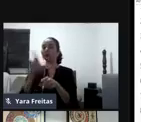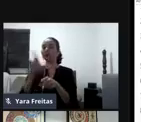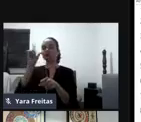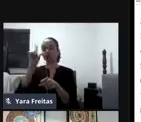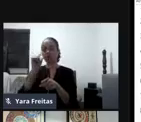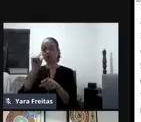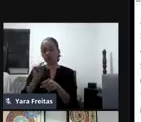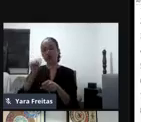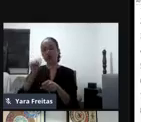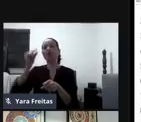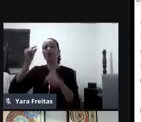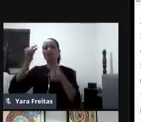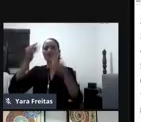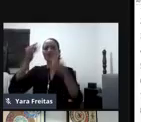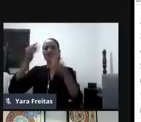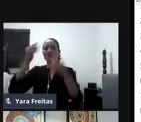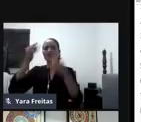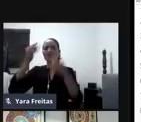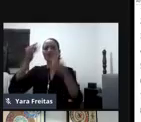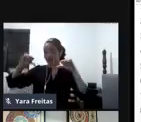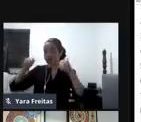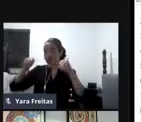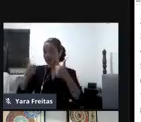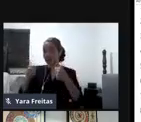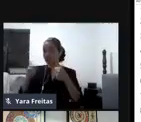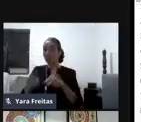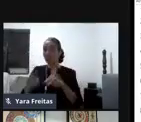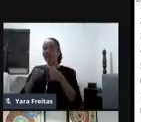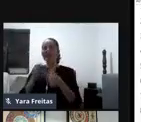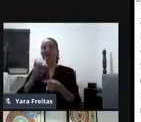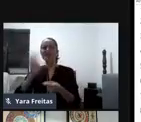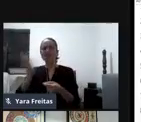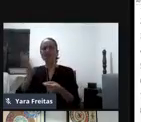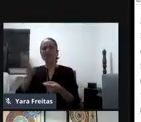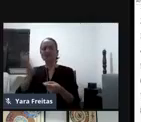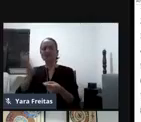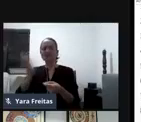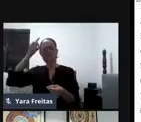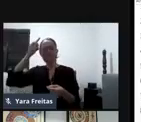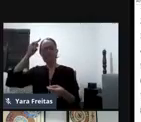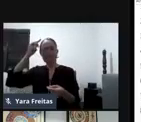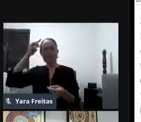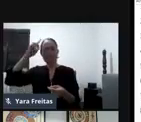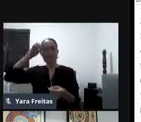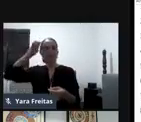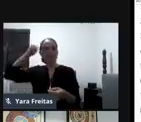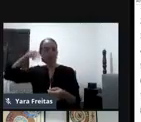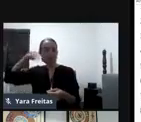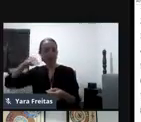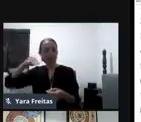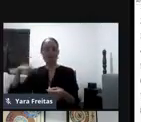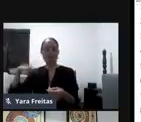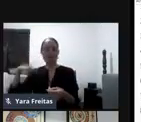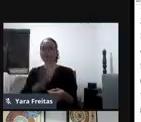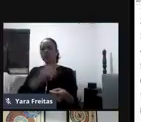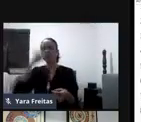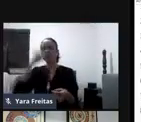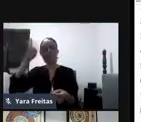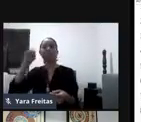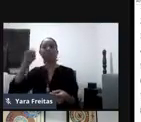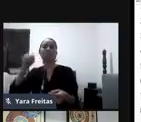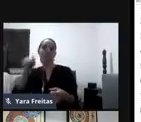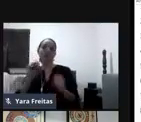de ter demência, né? Agora, quando ela já tem demência, a gente imagina que sim, pode